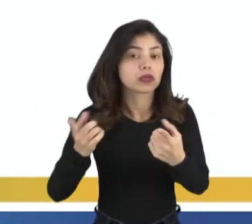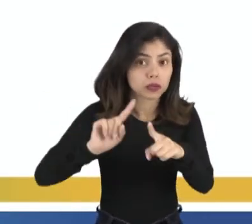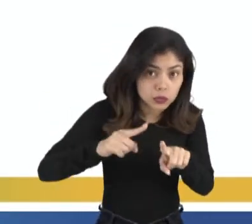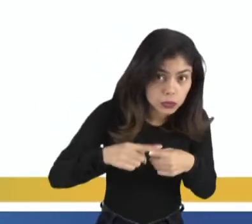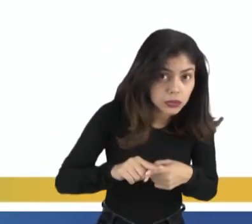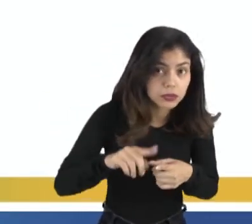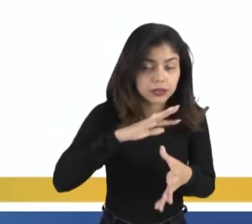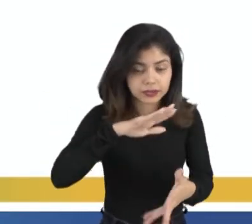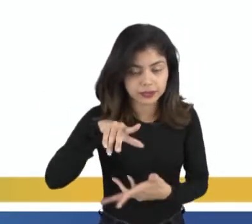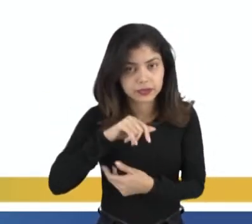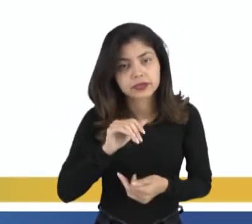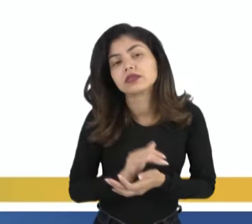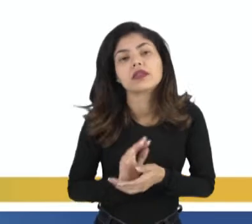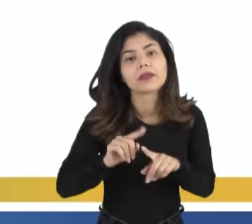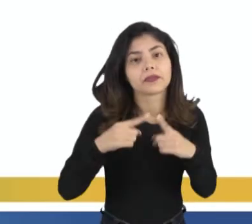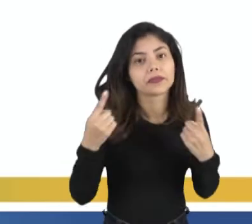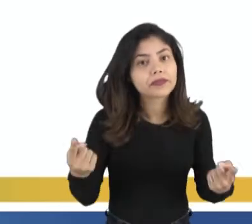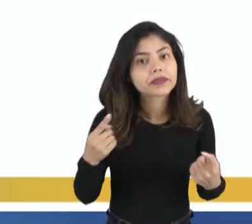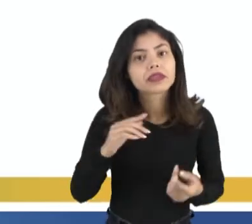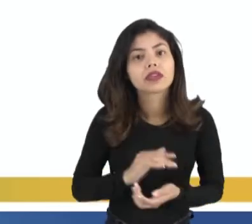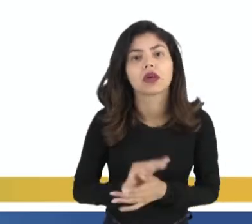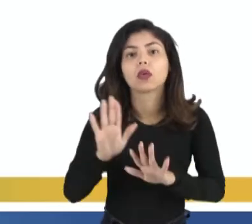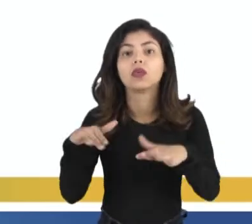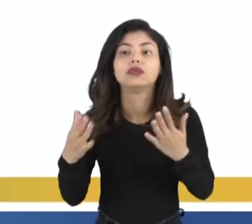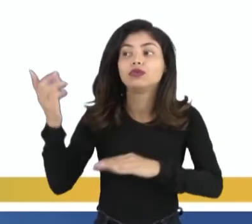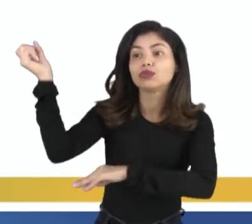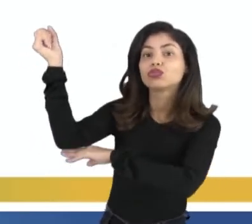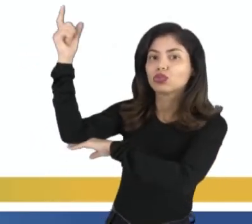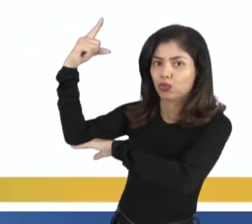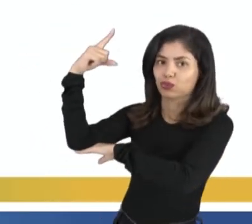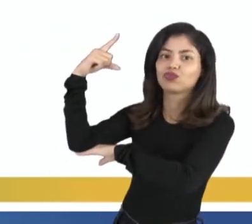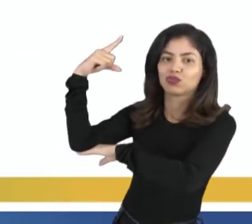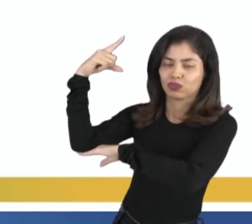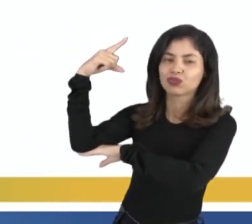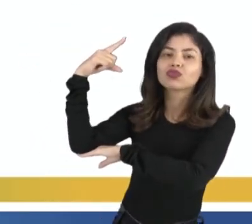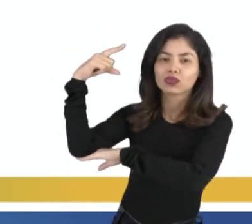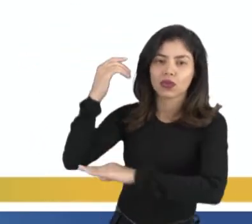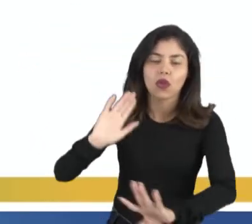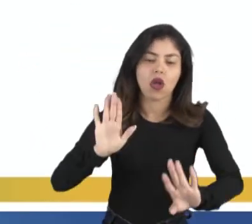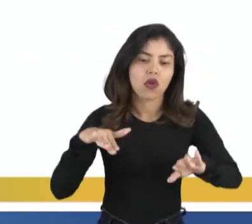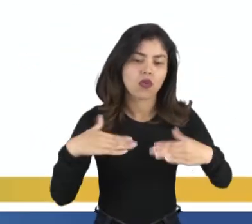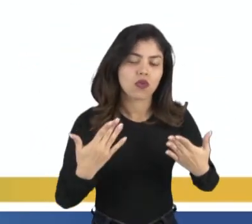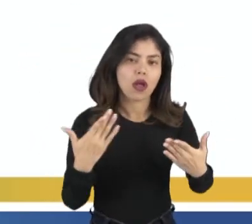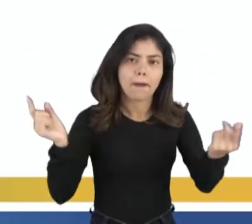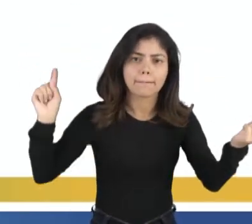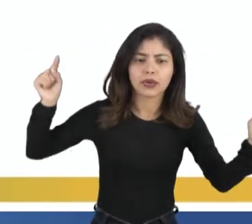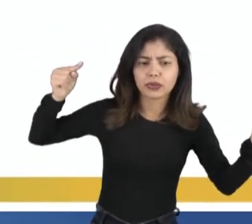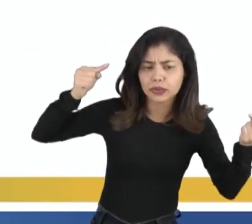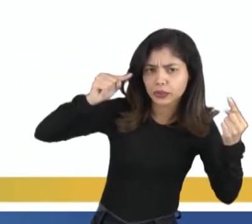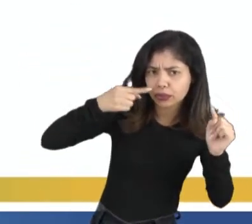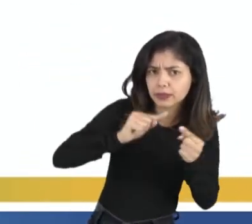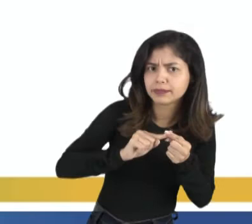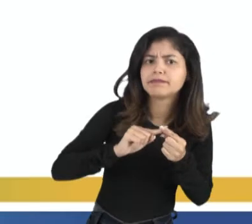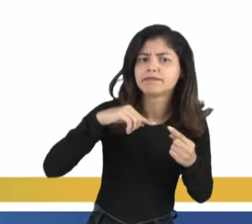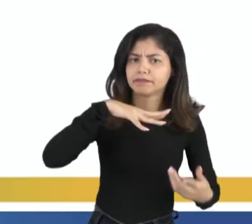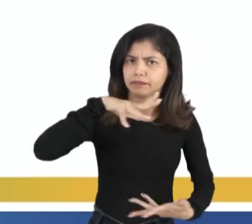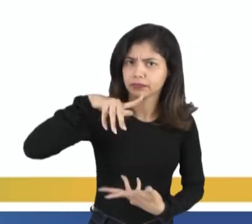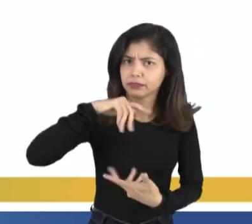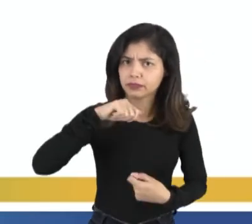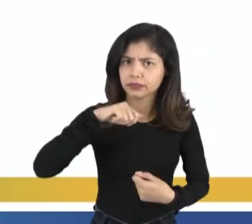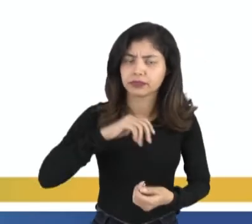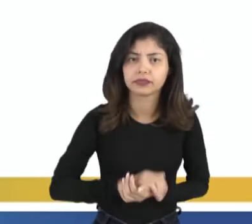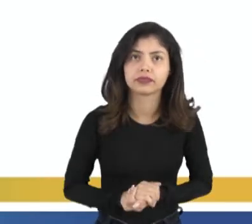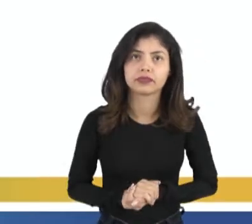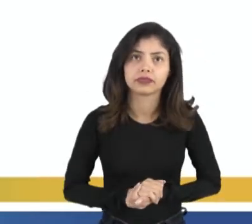terra a estrela mais próxima da terra é qual que é só o sol Então qual é a estrela mais próxima do sol